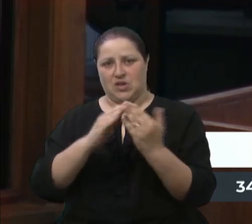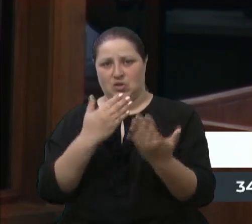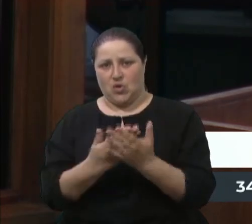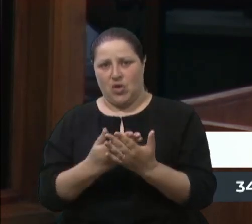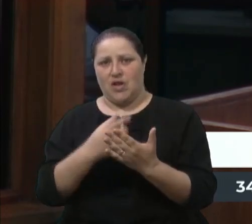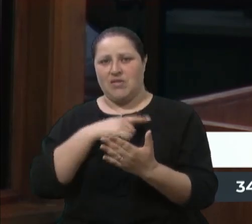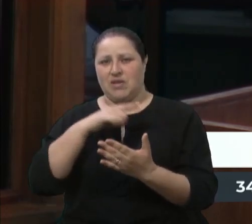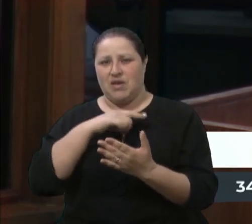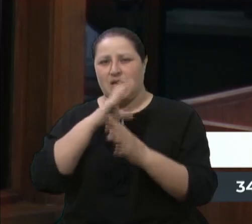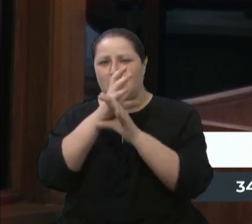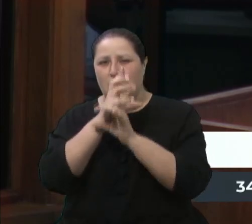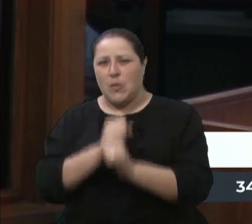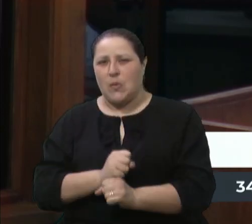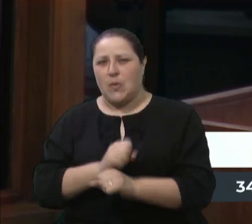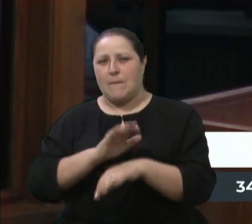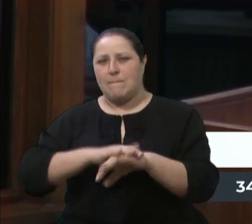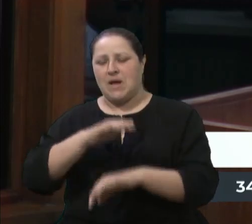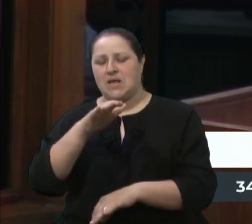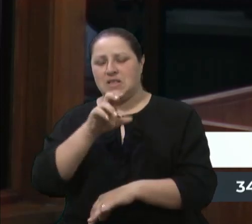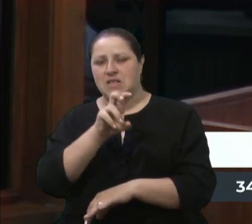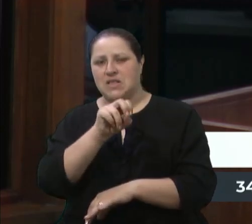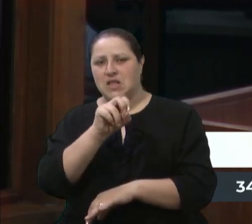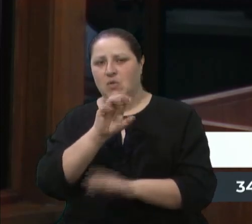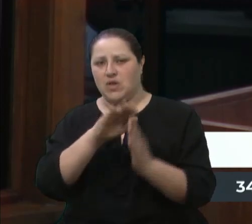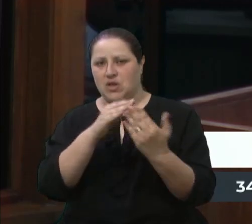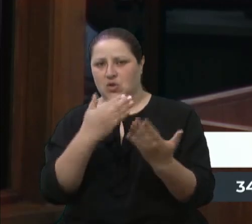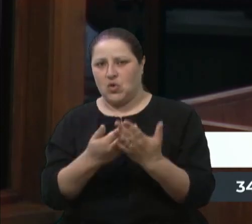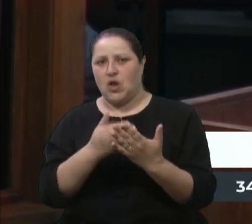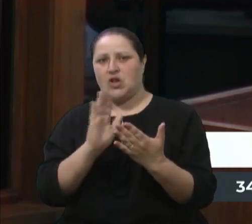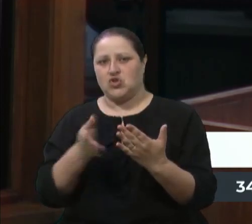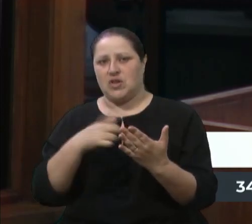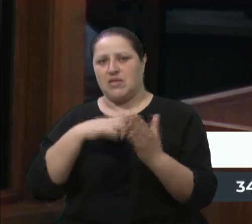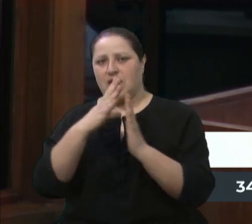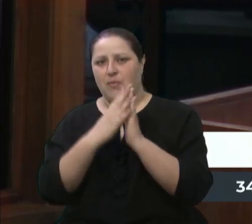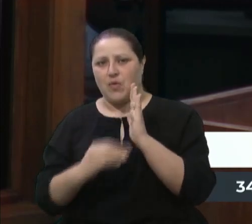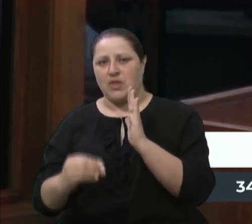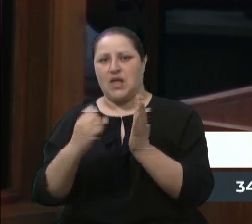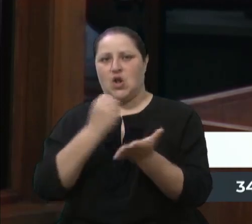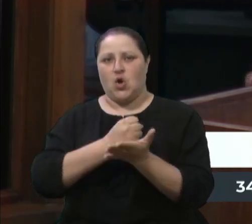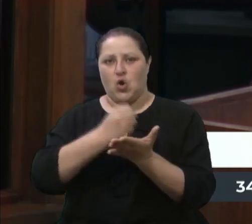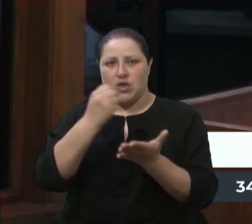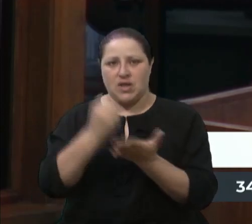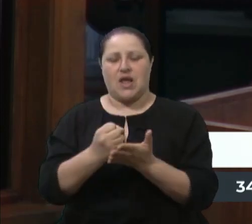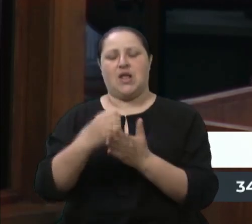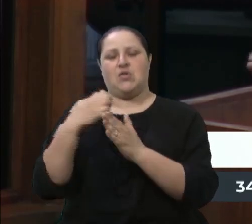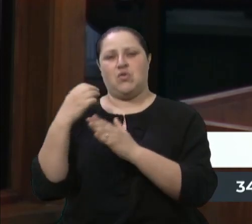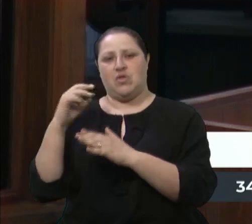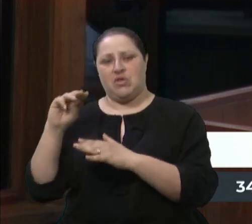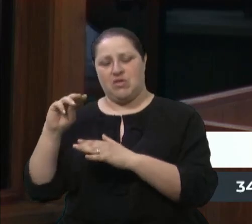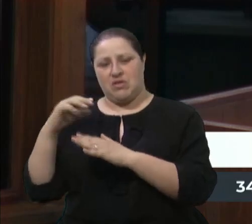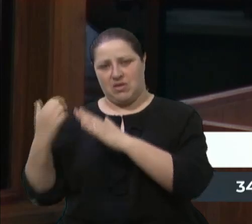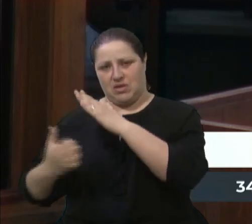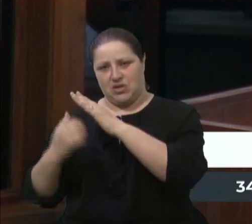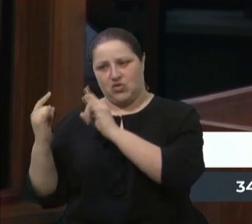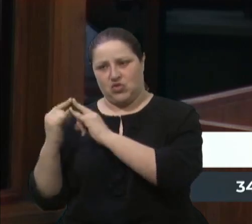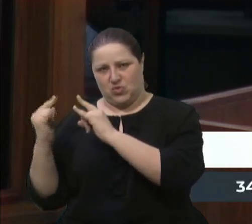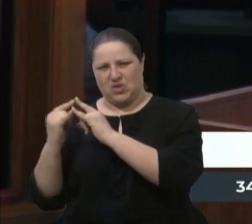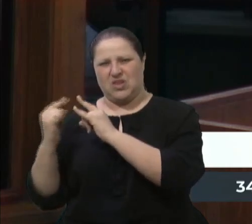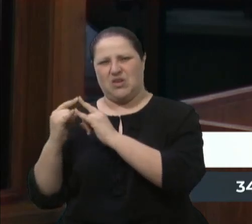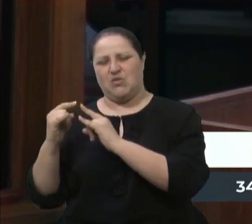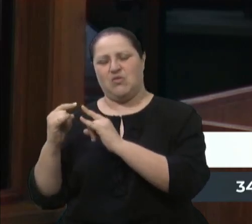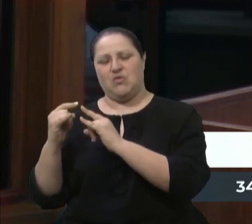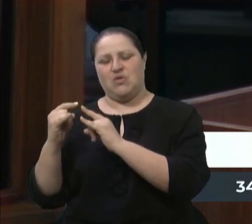escolas. Então, nós já temos um modelo de contratos com instituições filantrópicas. Um